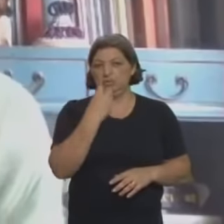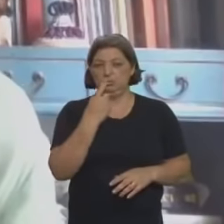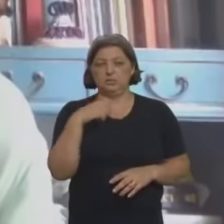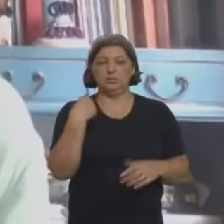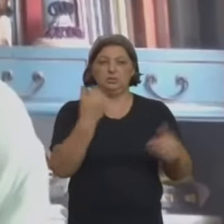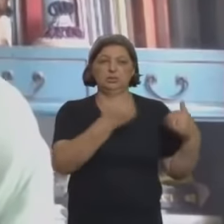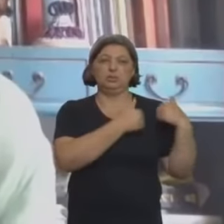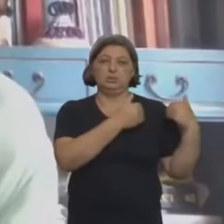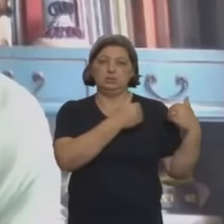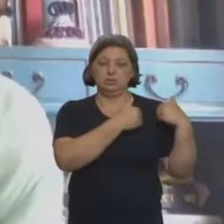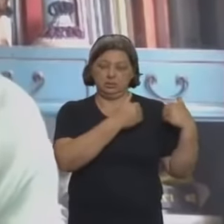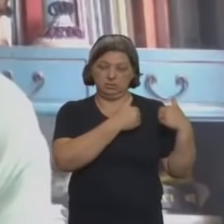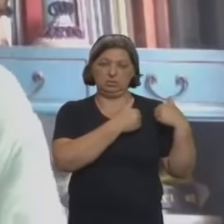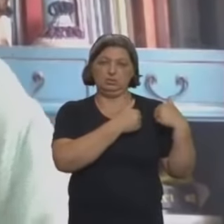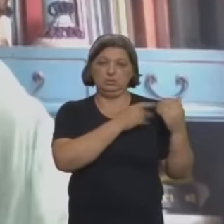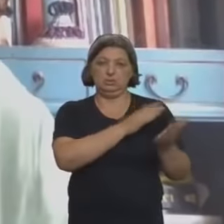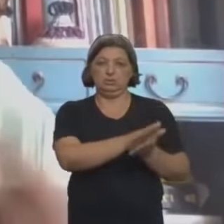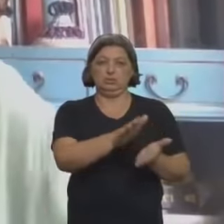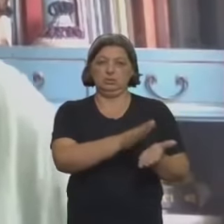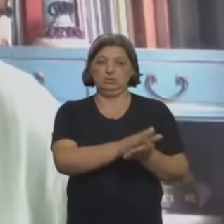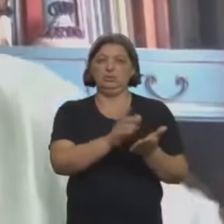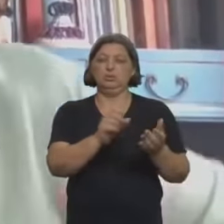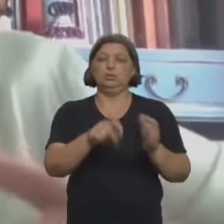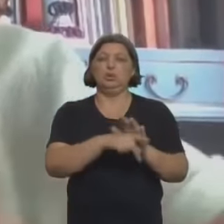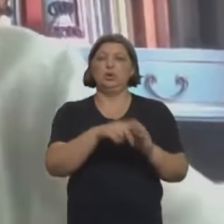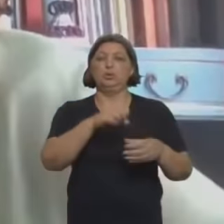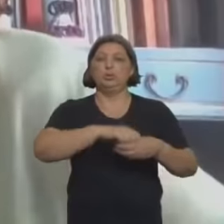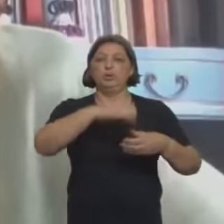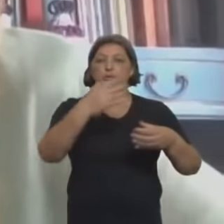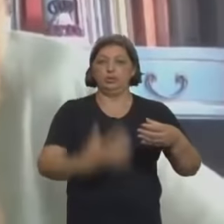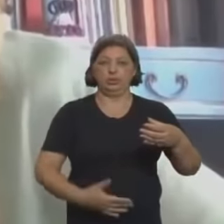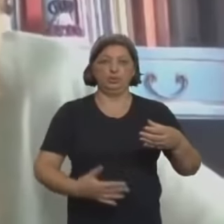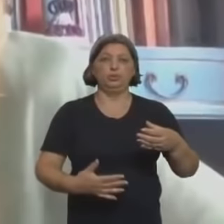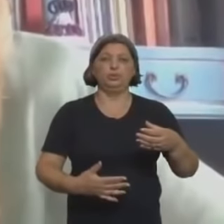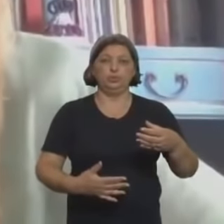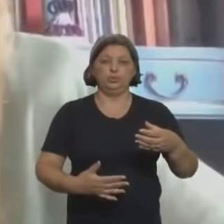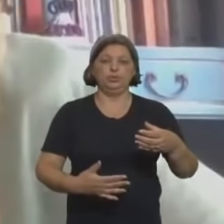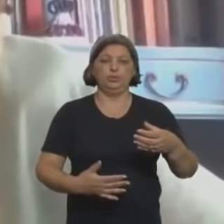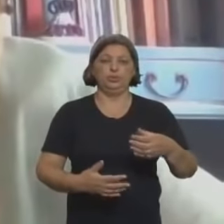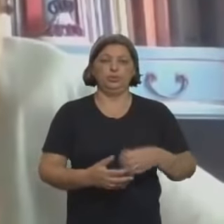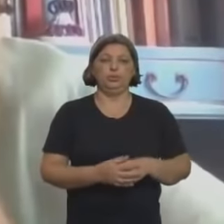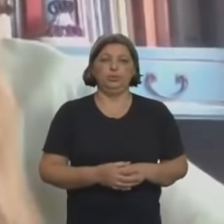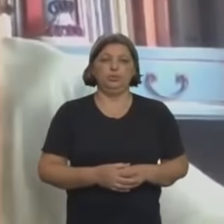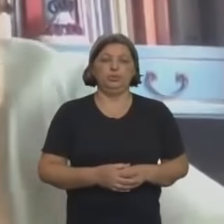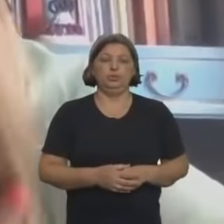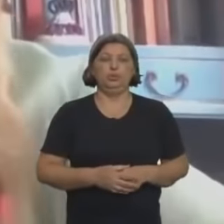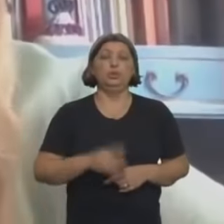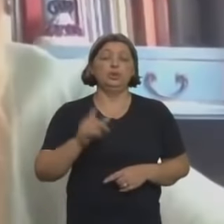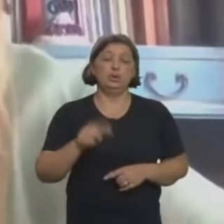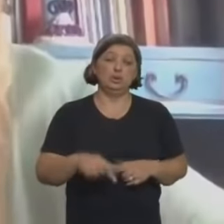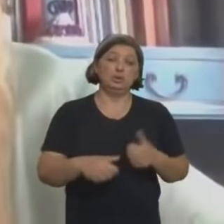pela diagramação, estou contando para vocês do conteúdo, tá? Então, ele é muito